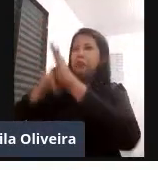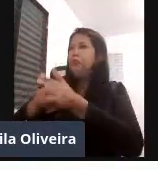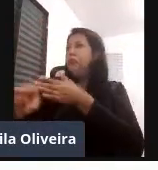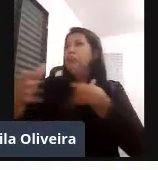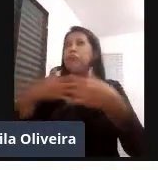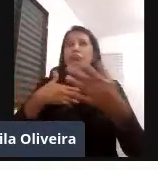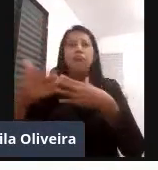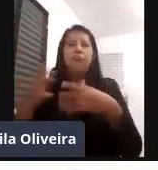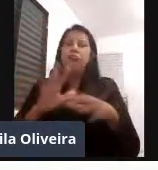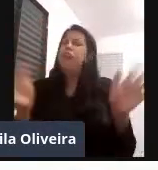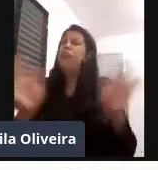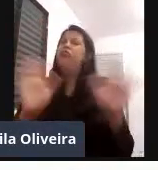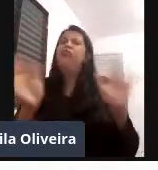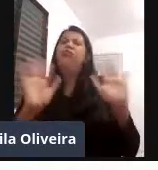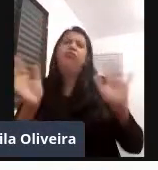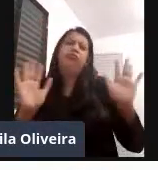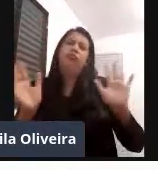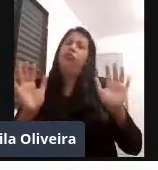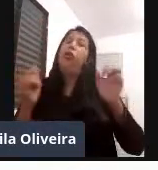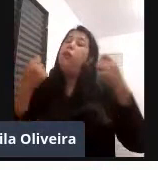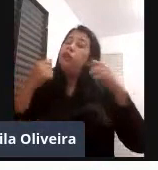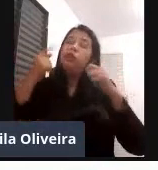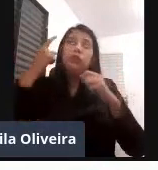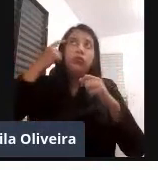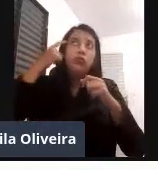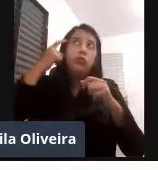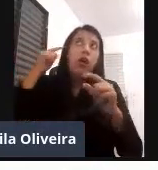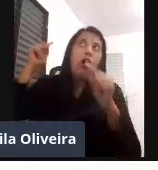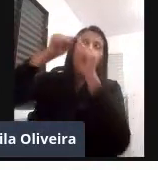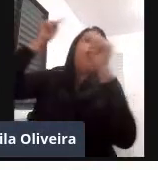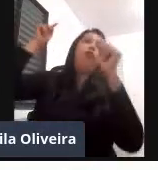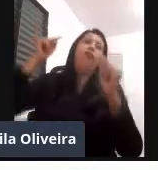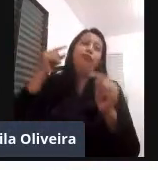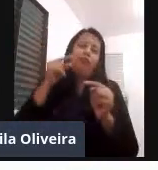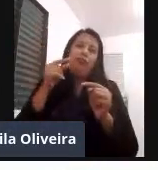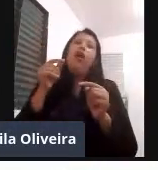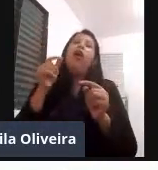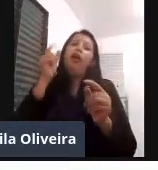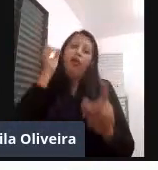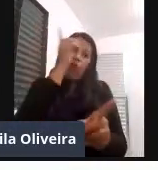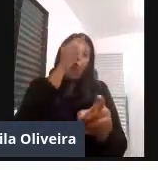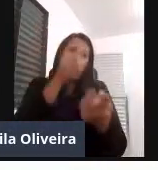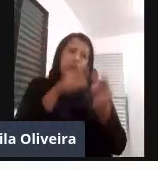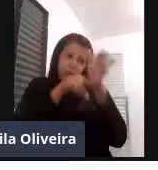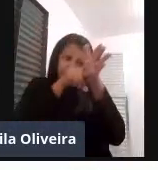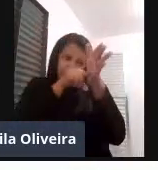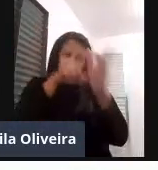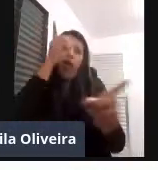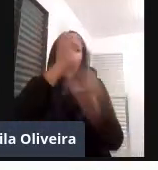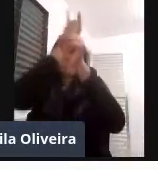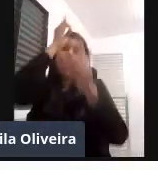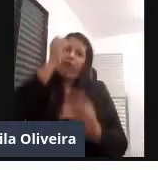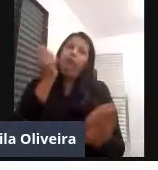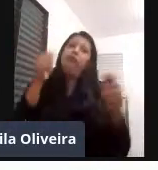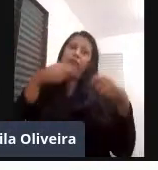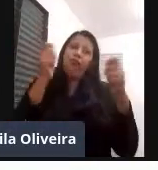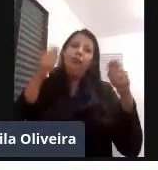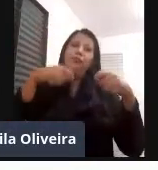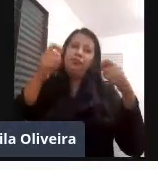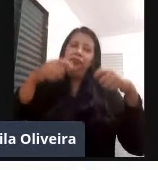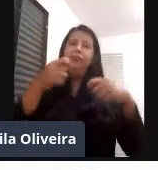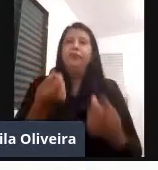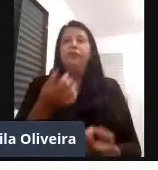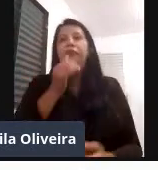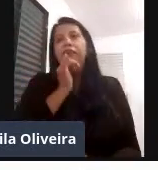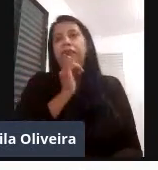assim que para mim não está bem definido, que quando eu for nessa base de dados ou em qualquer base de dados fazer essa busca, eu não vou conseguir ter o